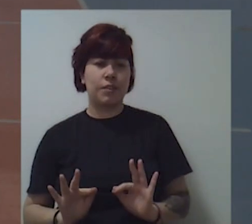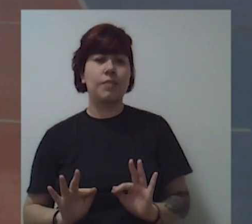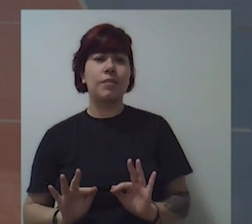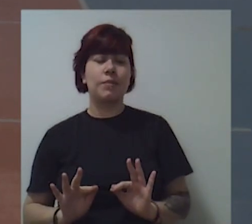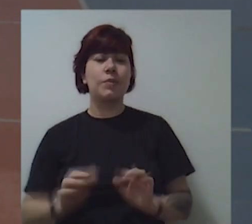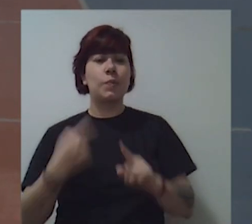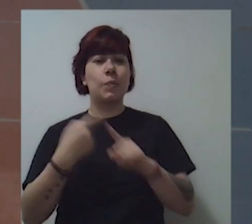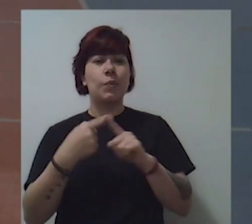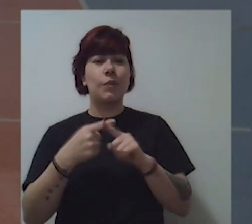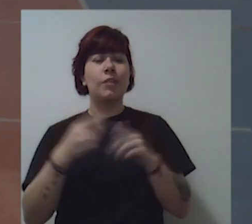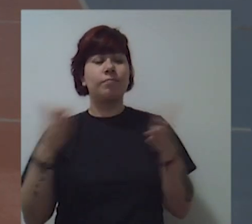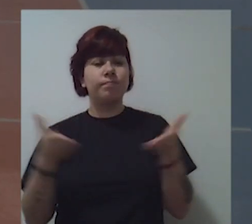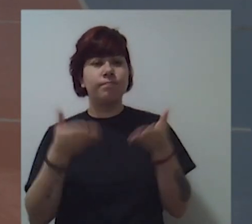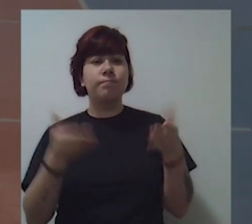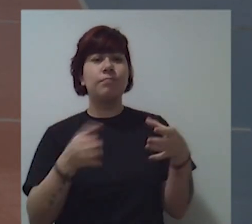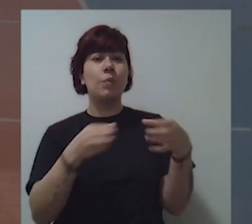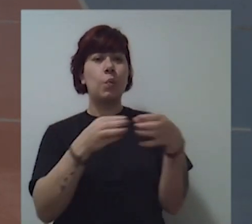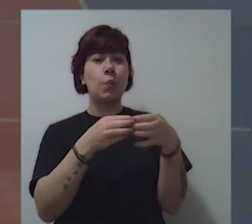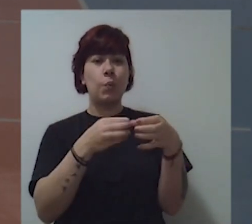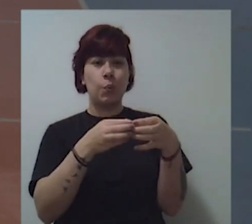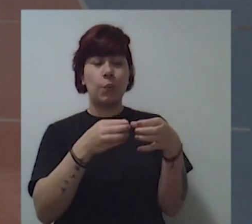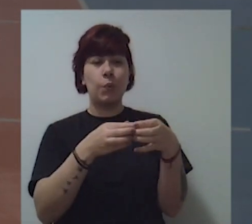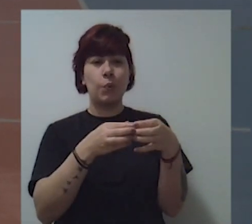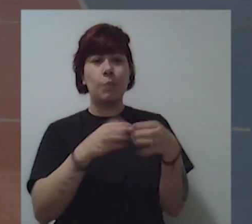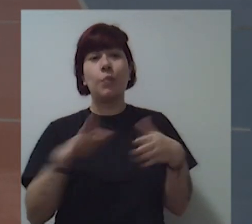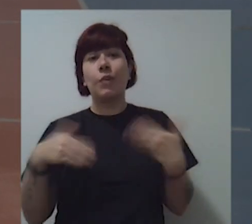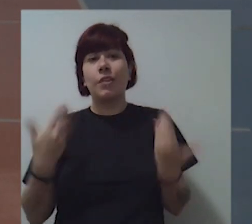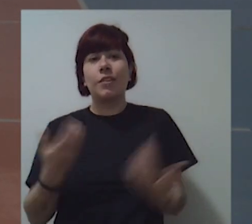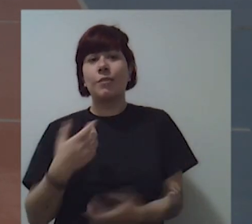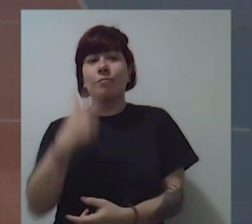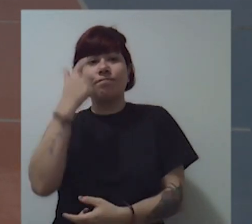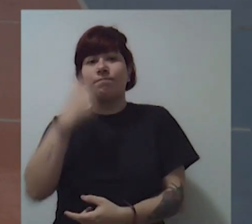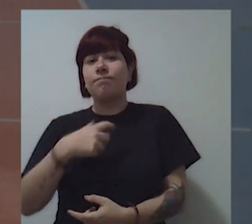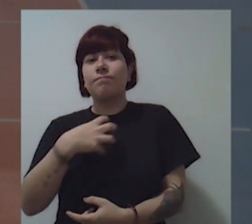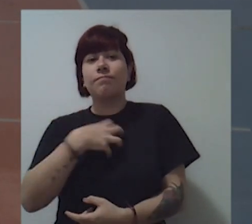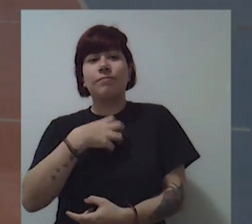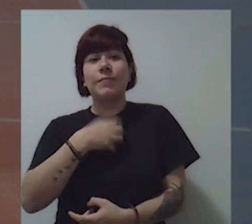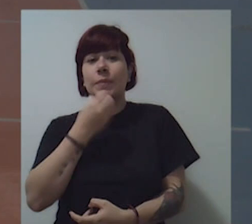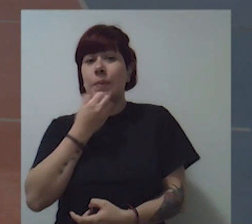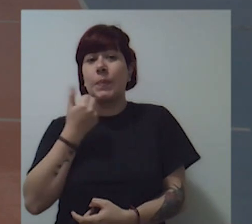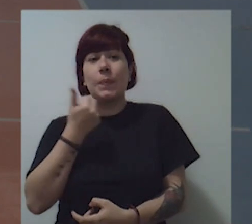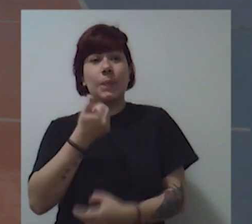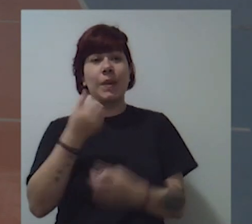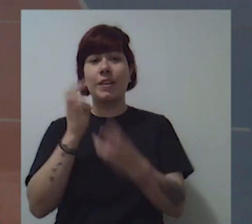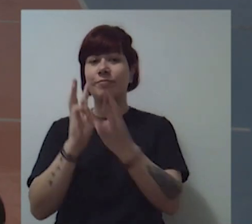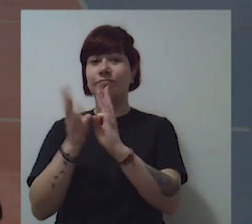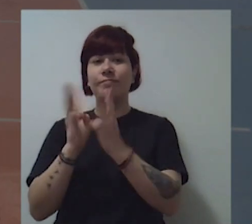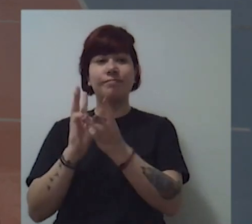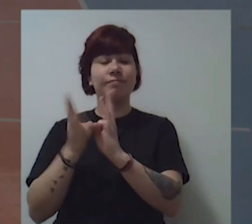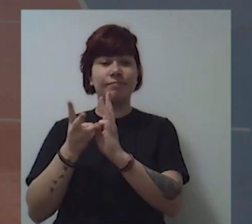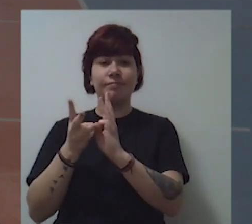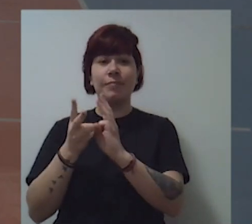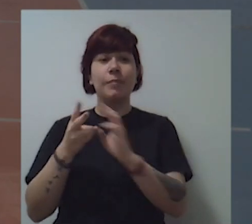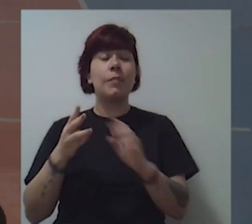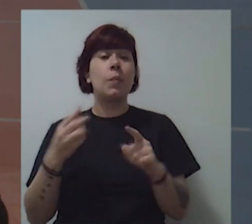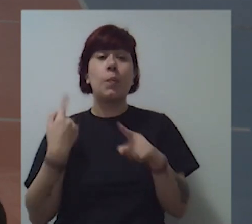feliz contribuindo com a equipe. Então eu me sinto muito bem com o goalball. Até